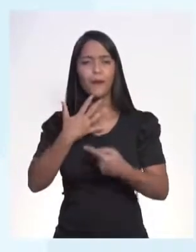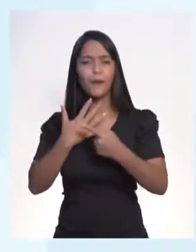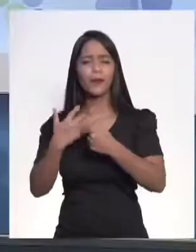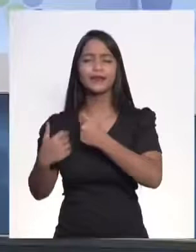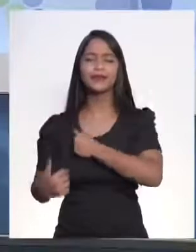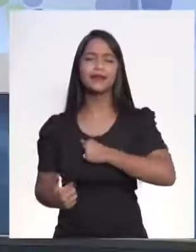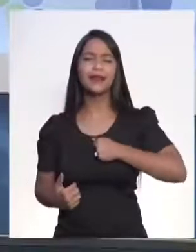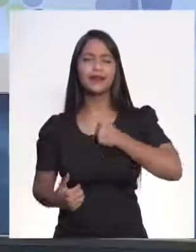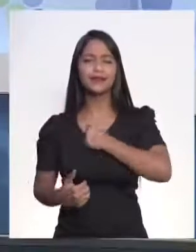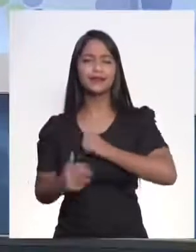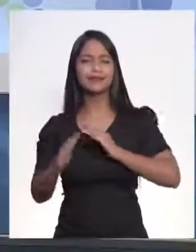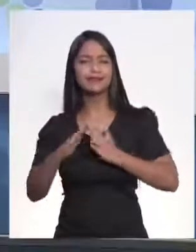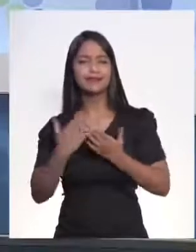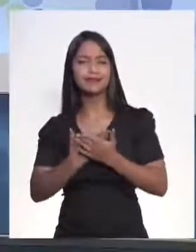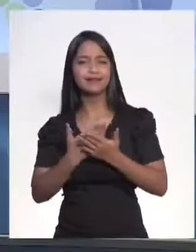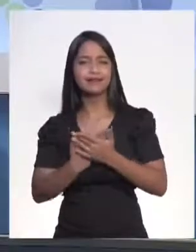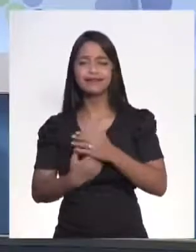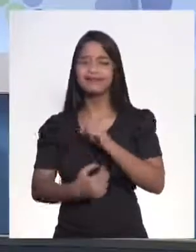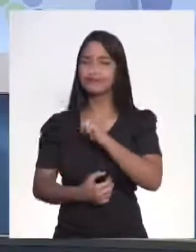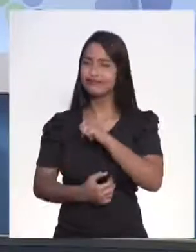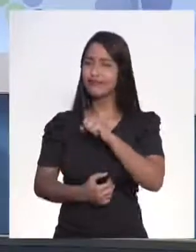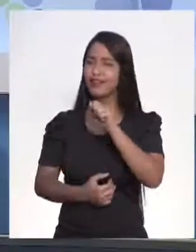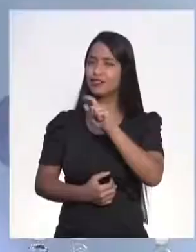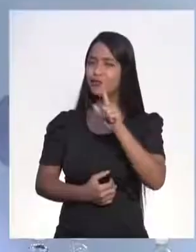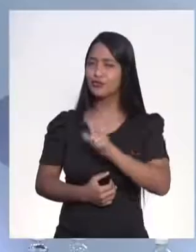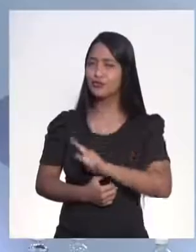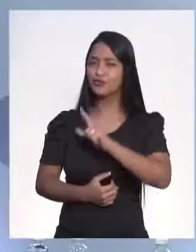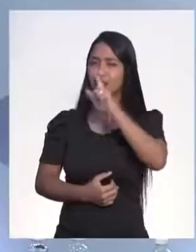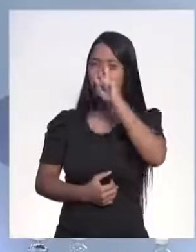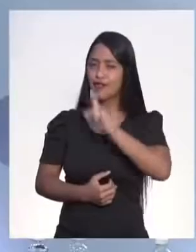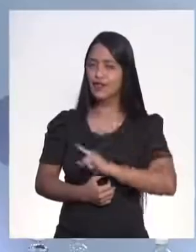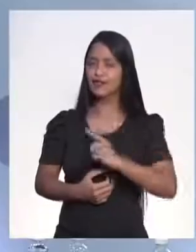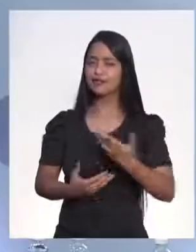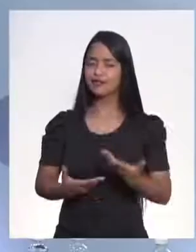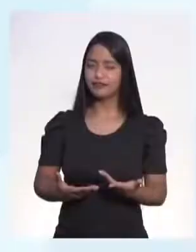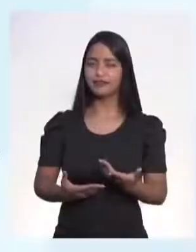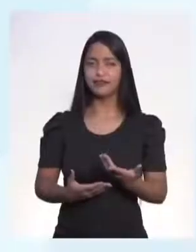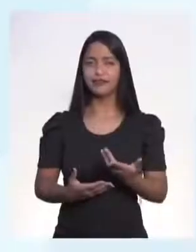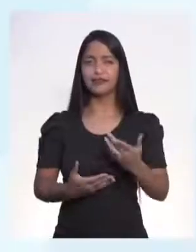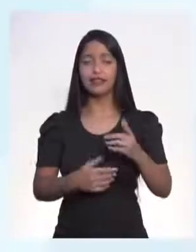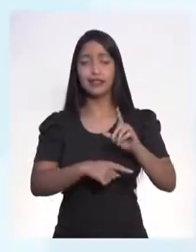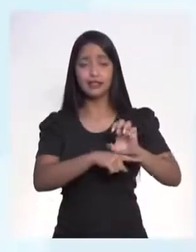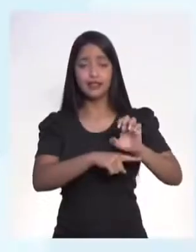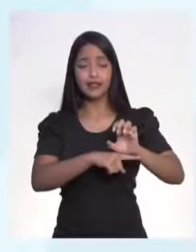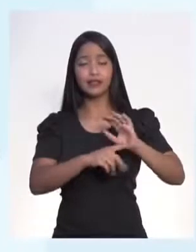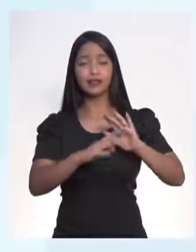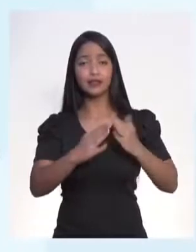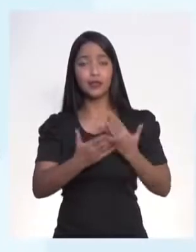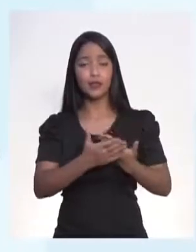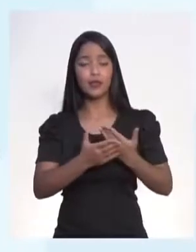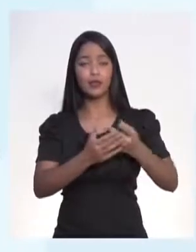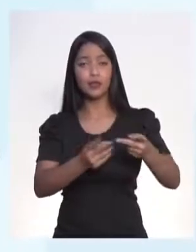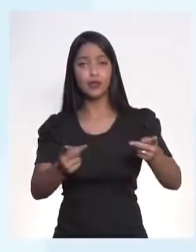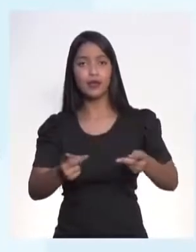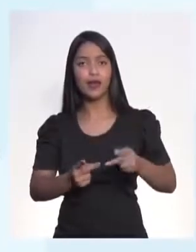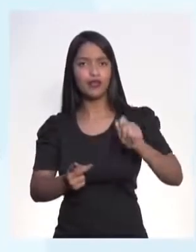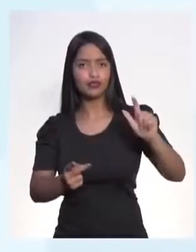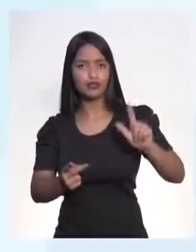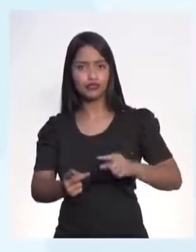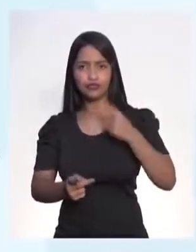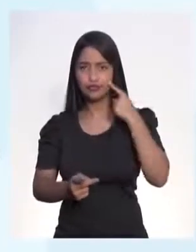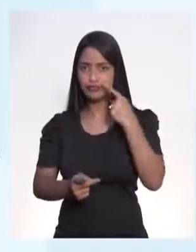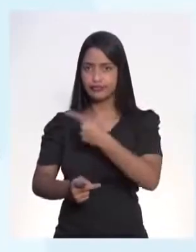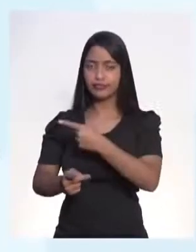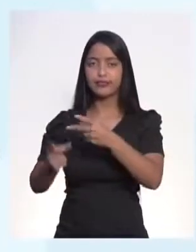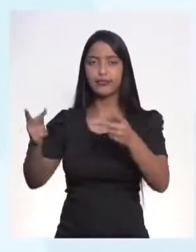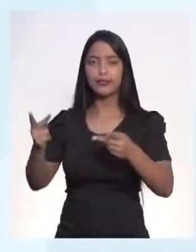razão né azul amarela é que glitter azul é azul né Aí está no caso amarelo e vermelho gente são mesmo refeitório para